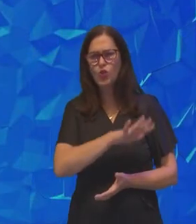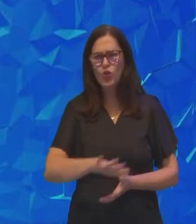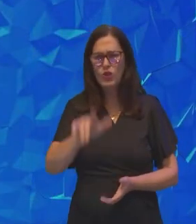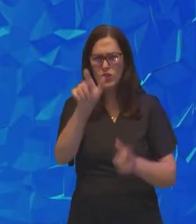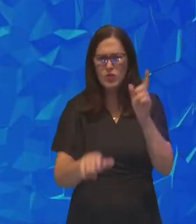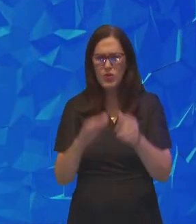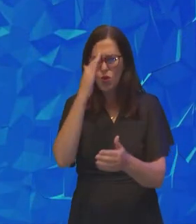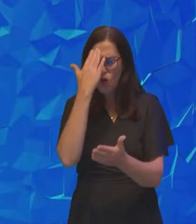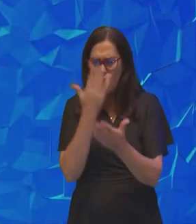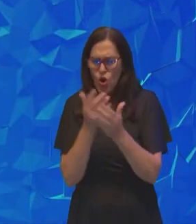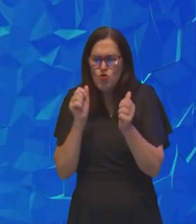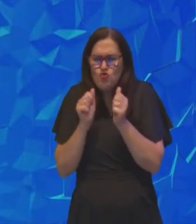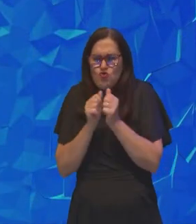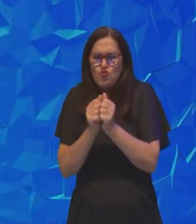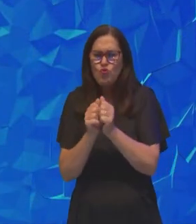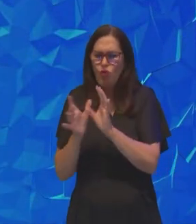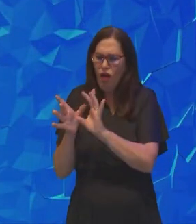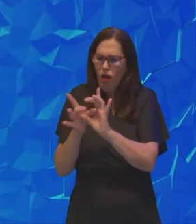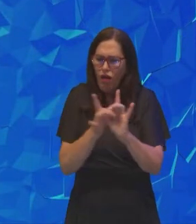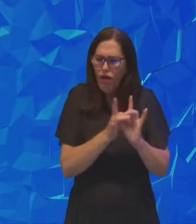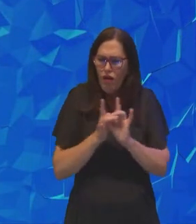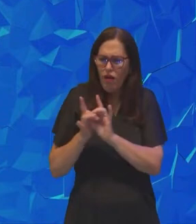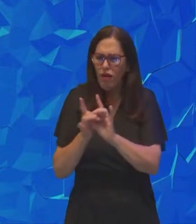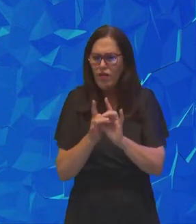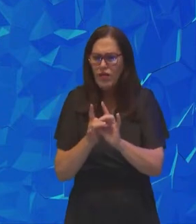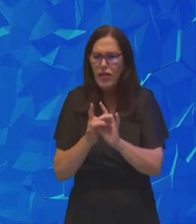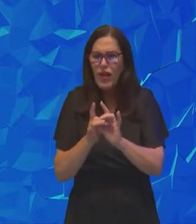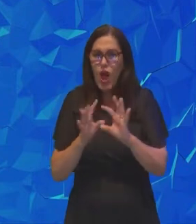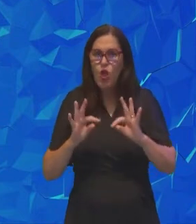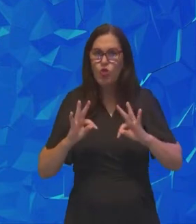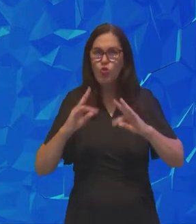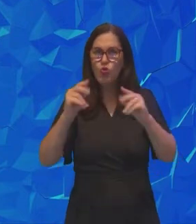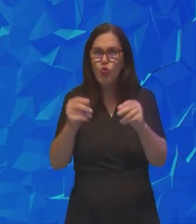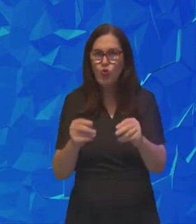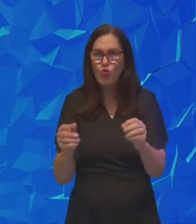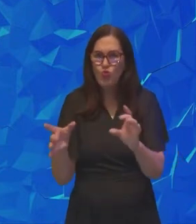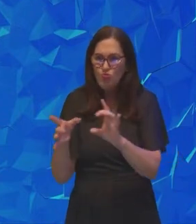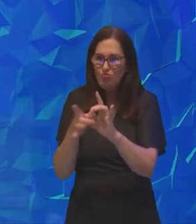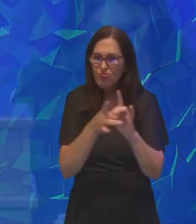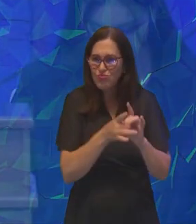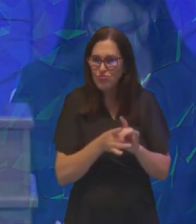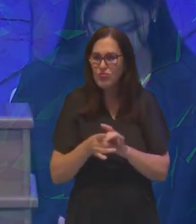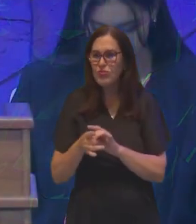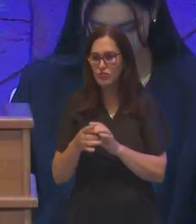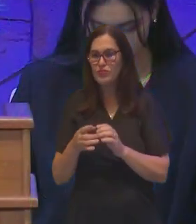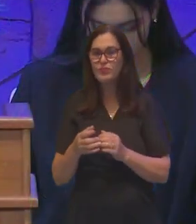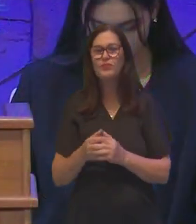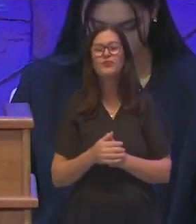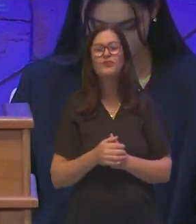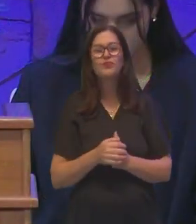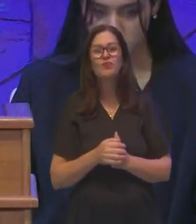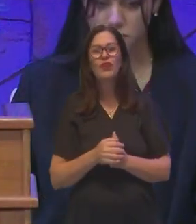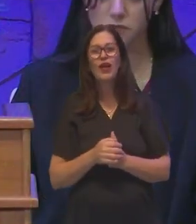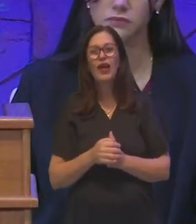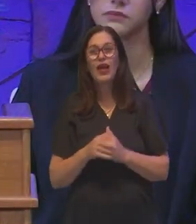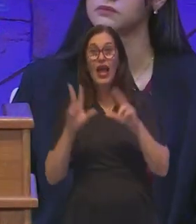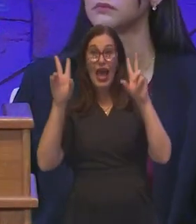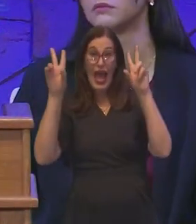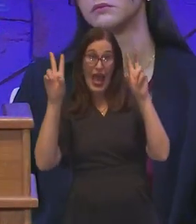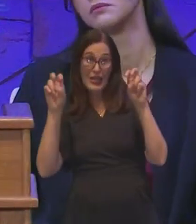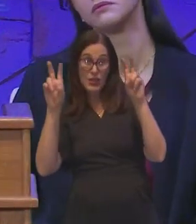criam estavam juntos, e eles tinham tudo em comum. E essa